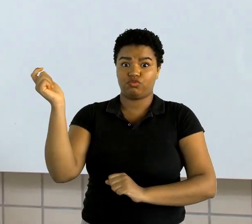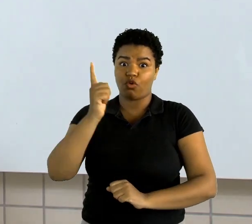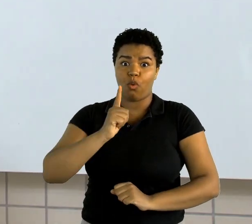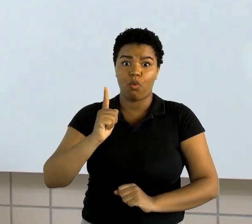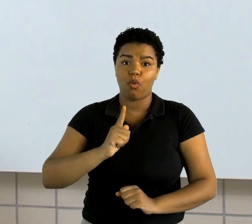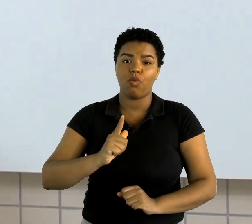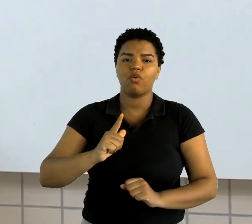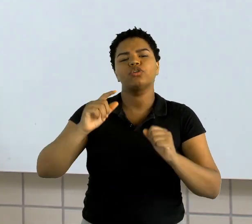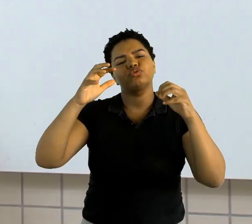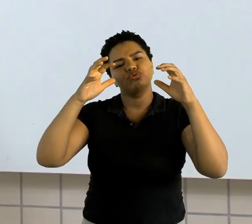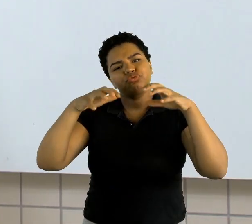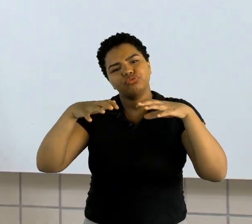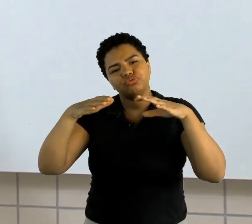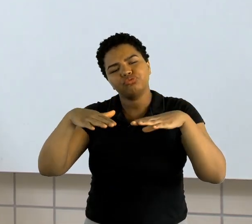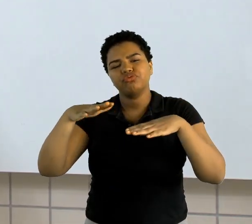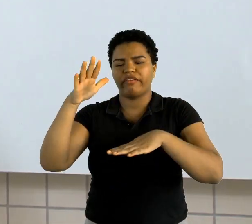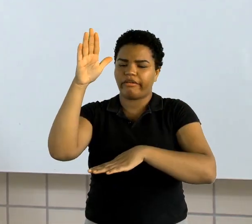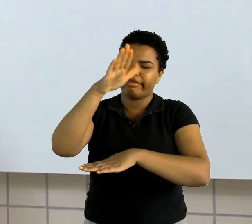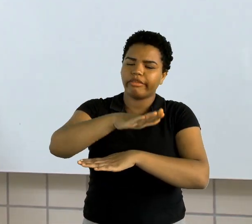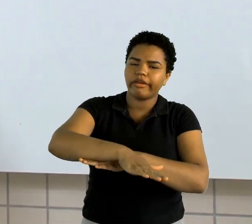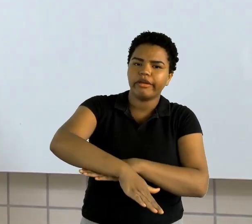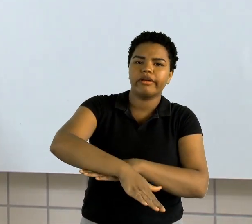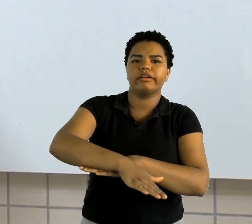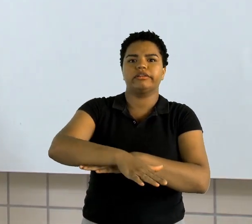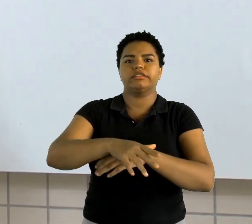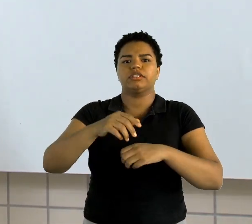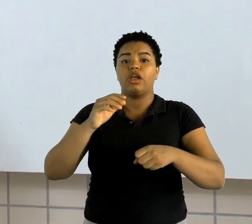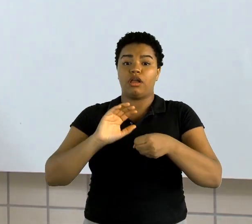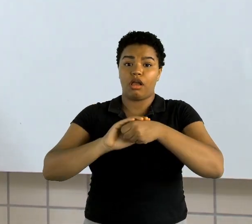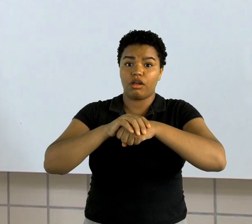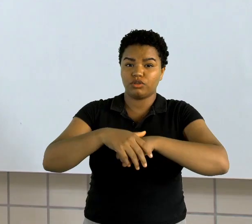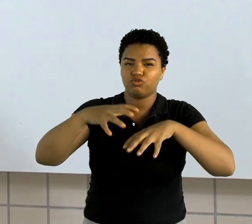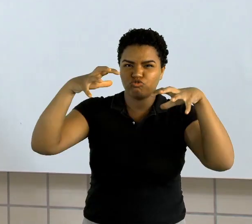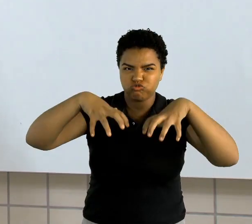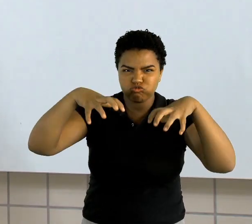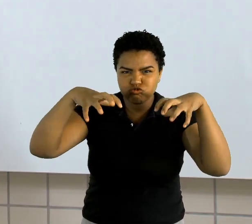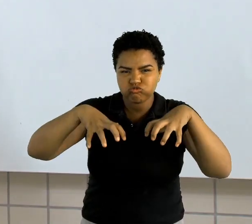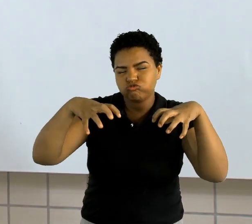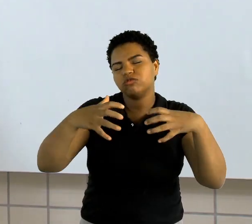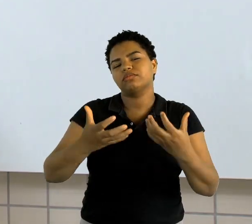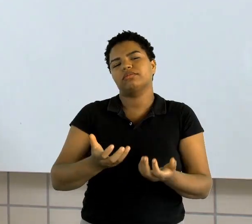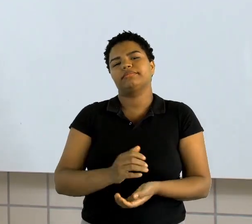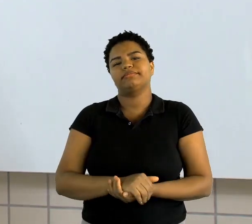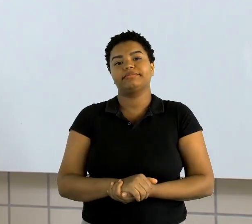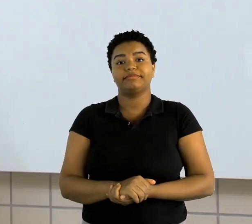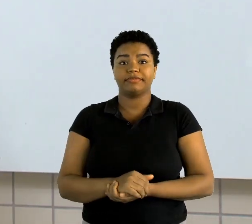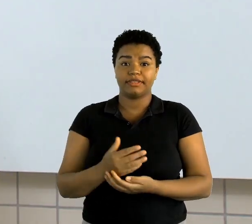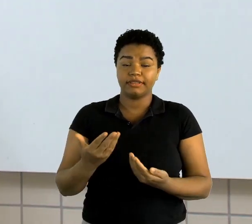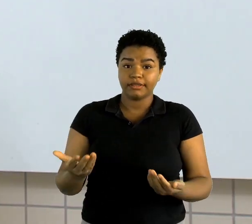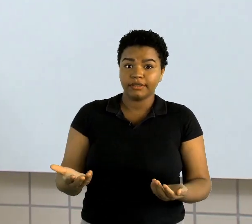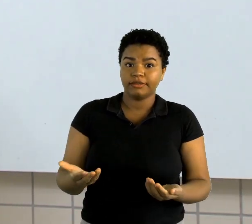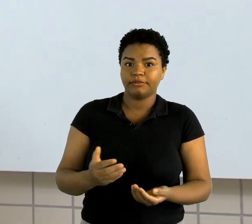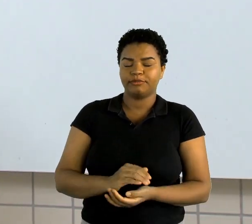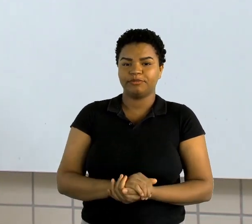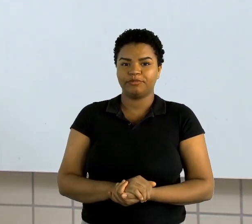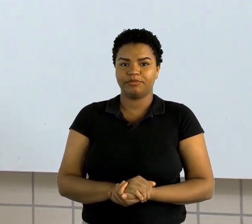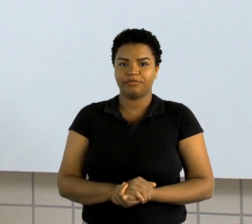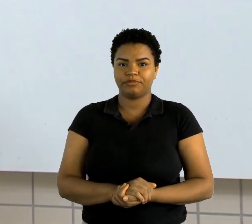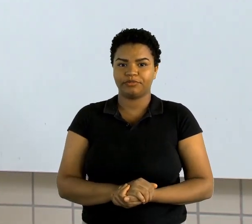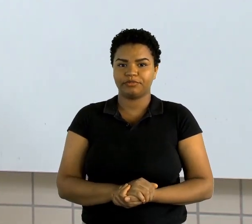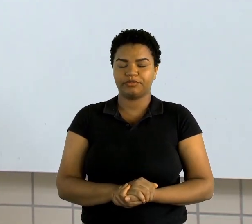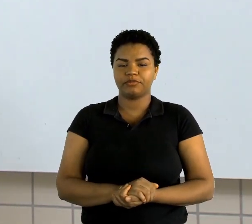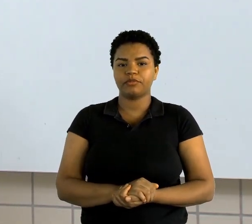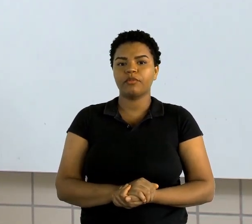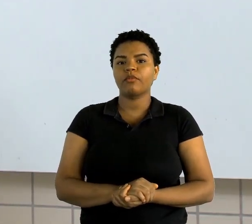leve à tarde, à noite pode ter chuva forte. Olha como ele é momentâneo, só para amarrar.